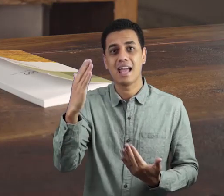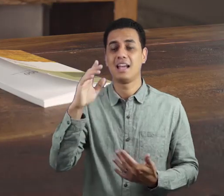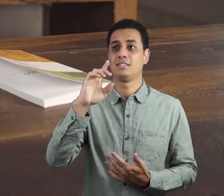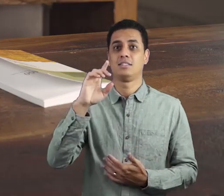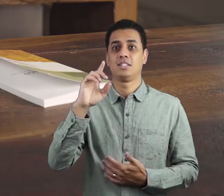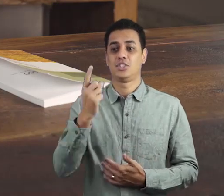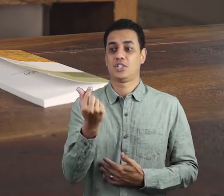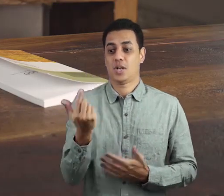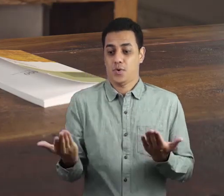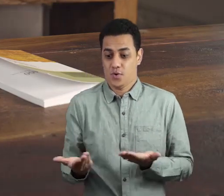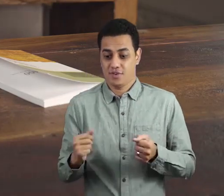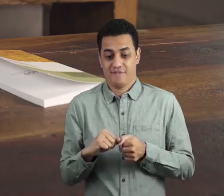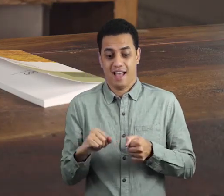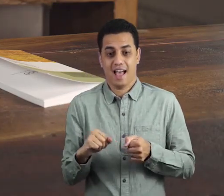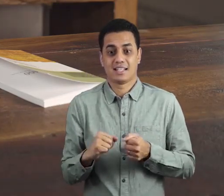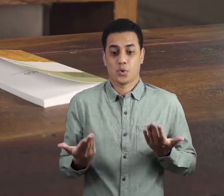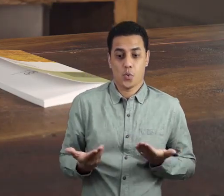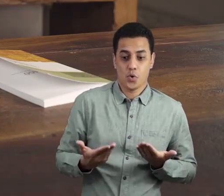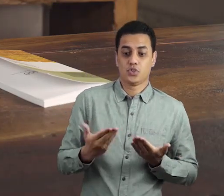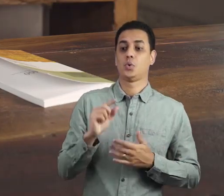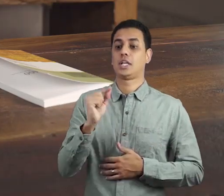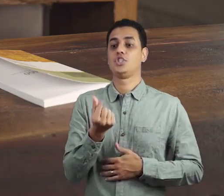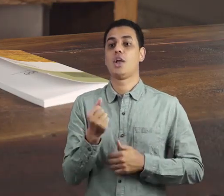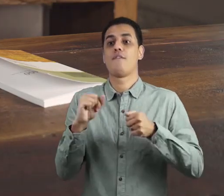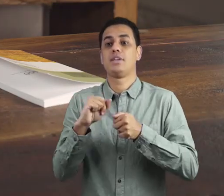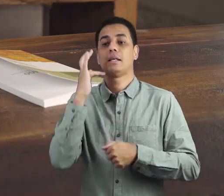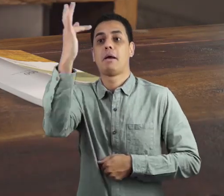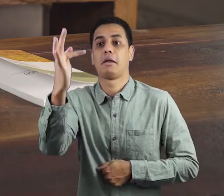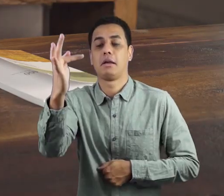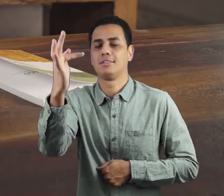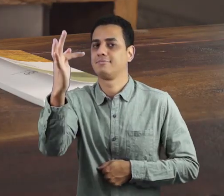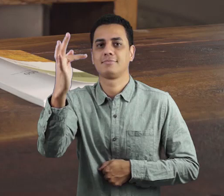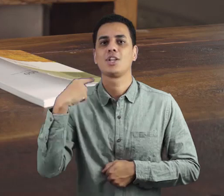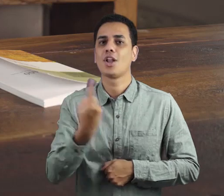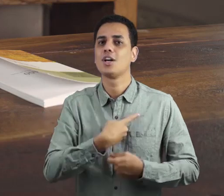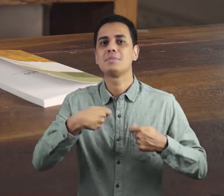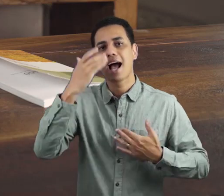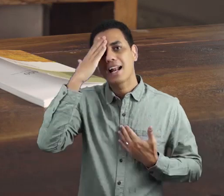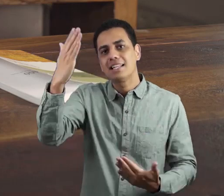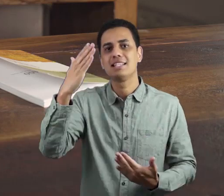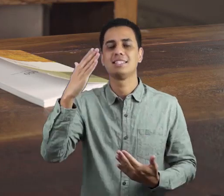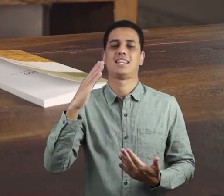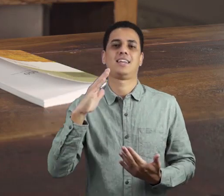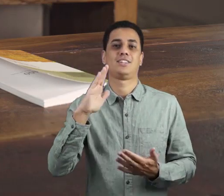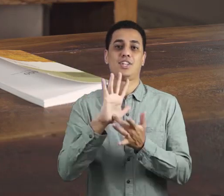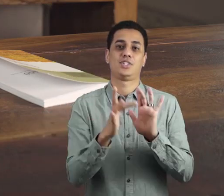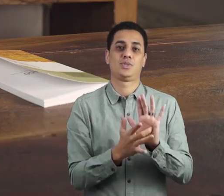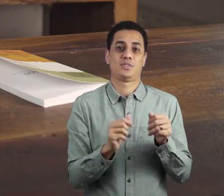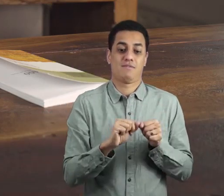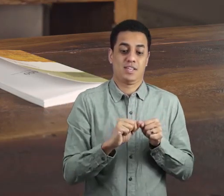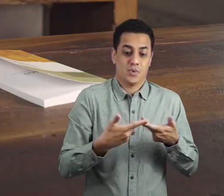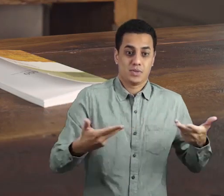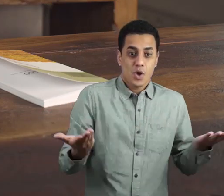ou ao dinheiro. E nós precisamos, como discípulos, nos dedicar e dedicar a nossa vida a Jesus. Você